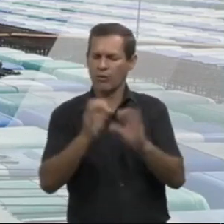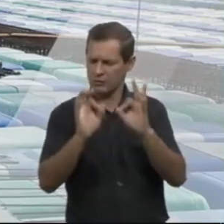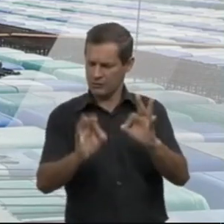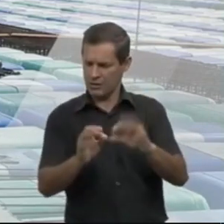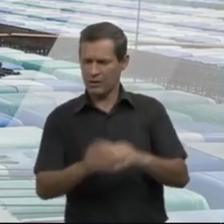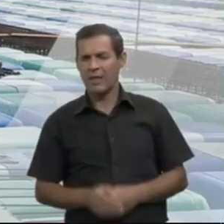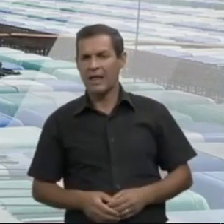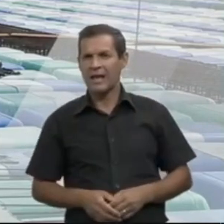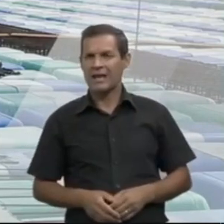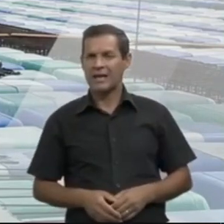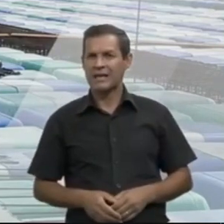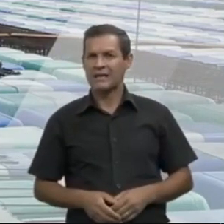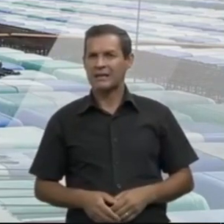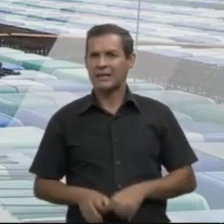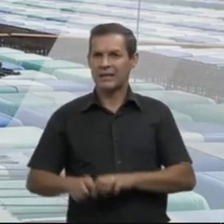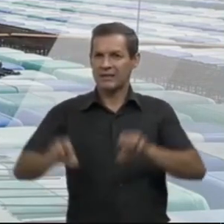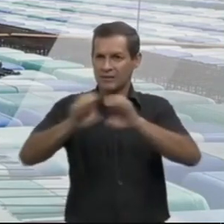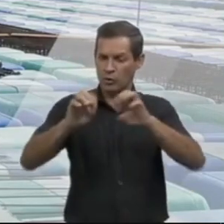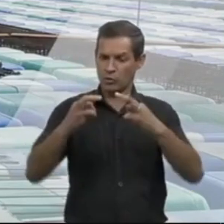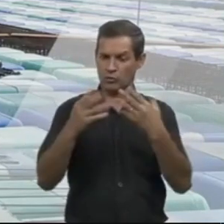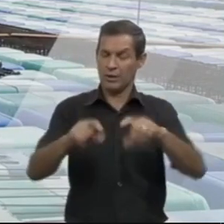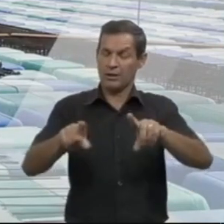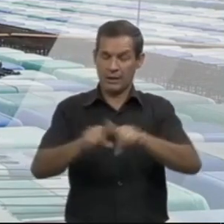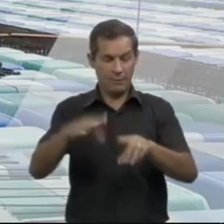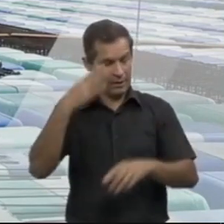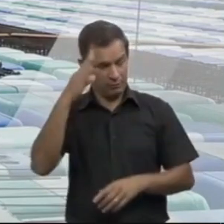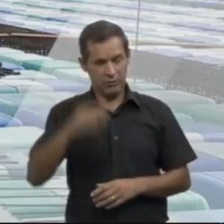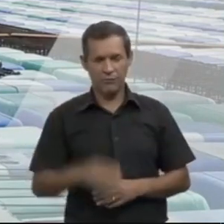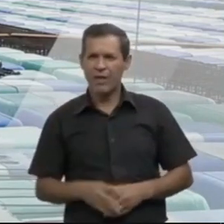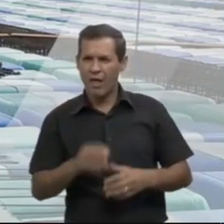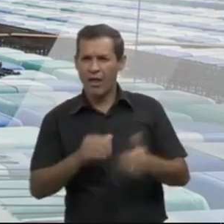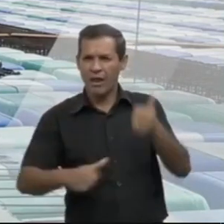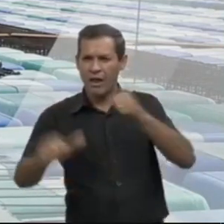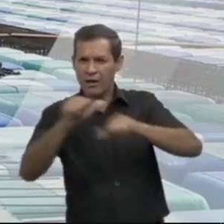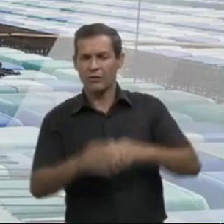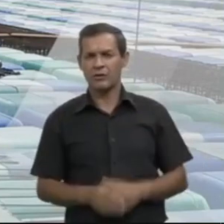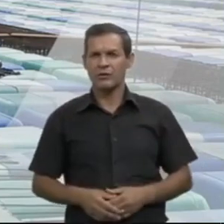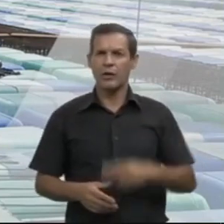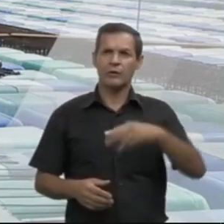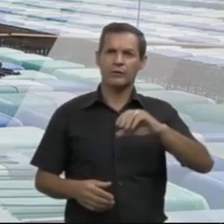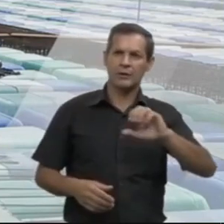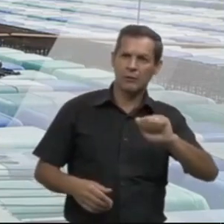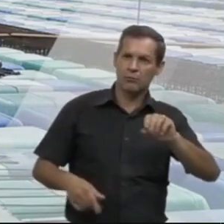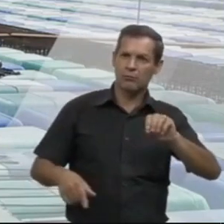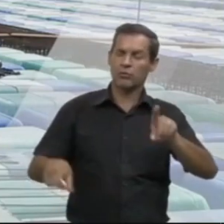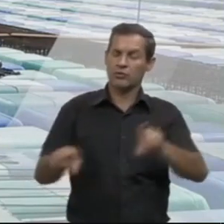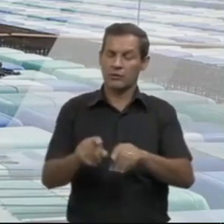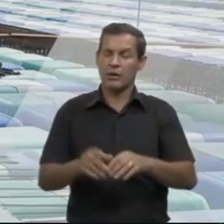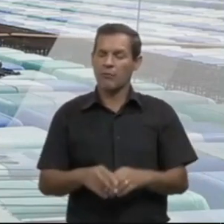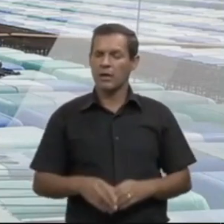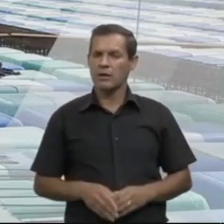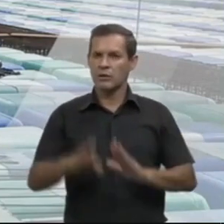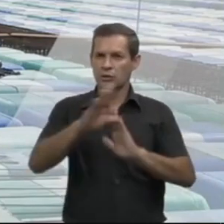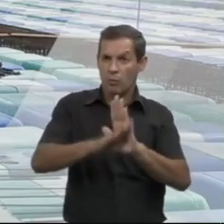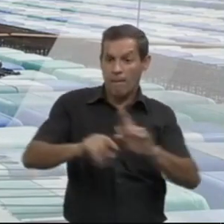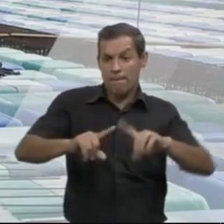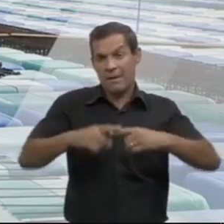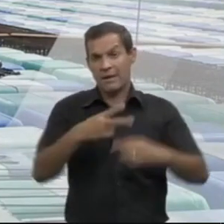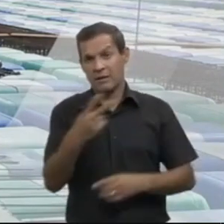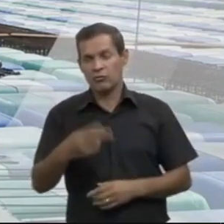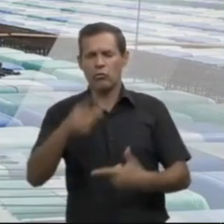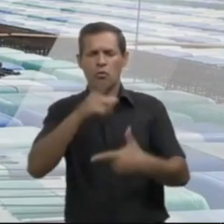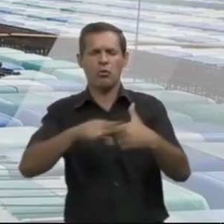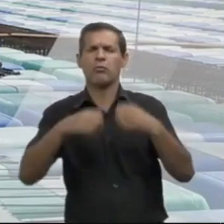especial na parte da estabilidade global da estrutura e principalmente a verificação da punção e do colapso progressivo. São